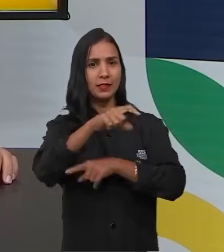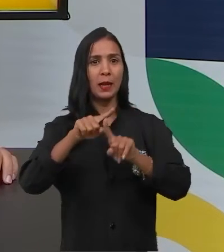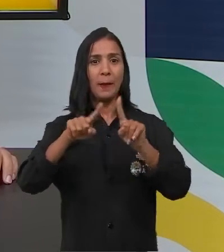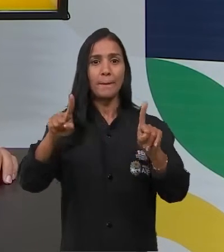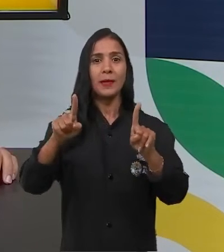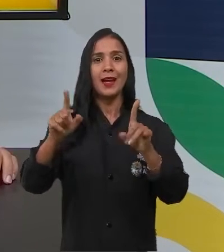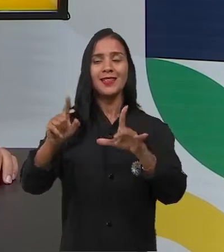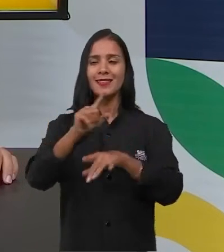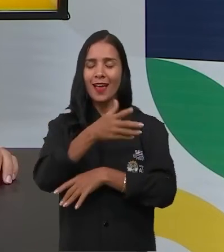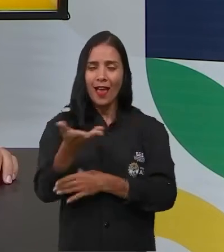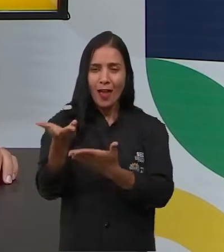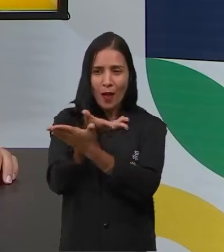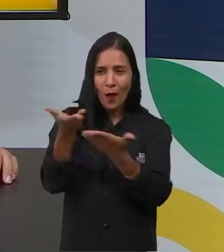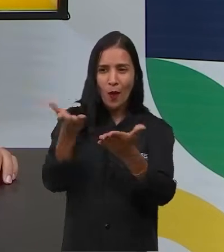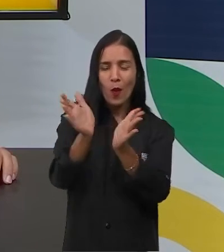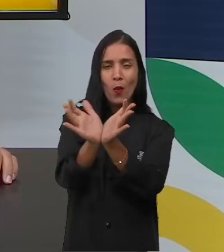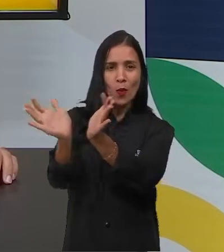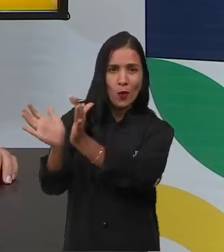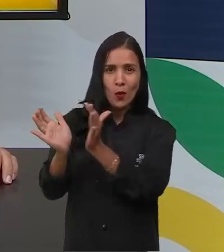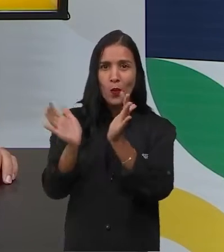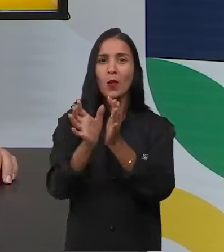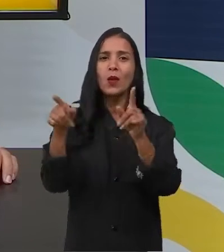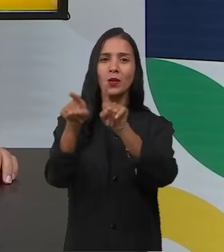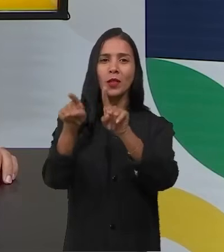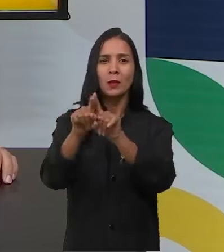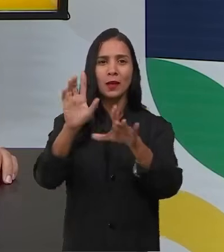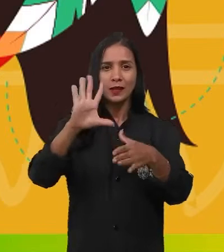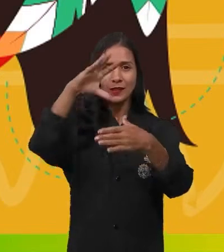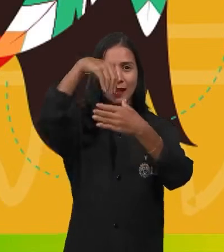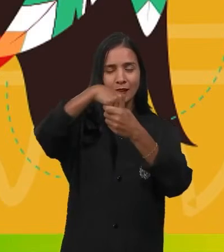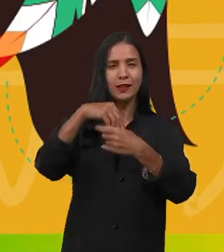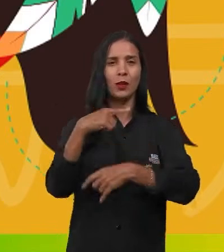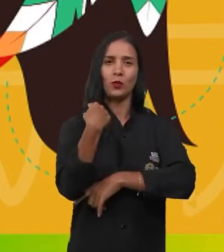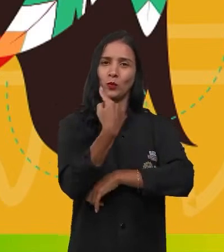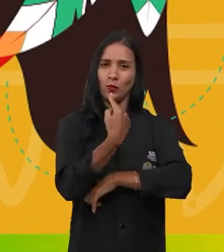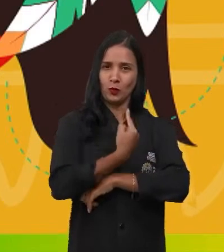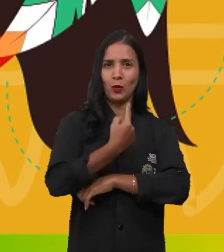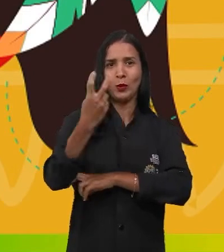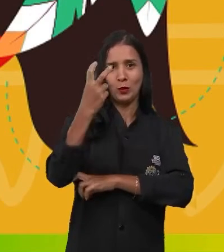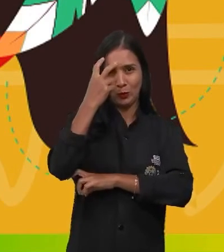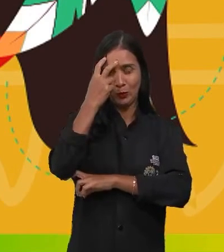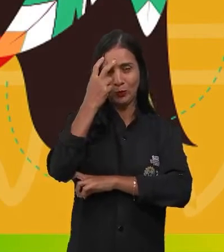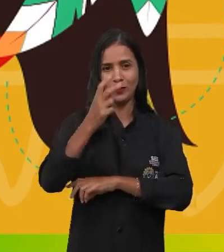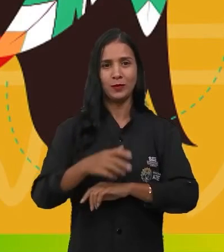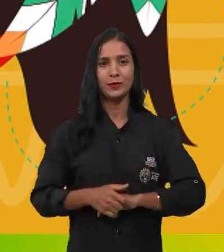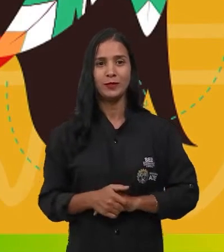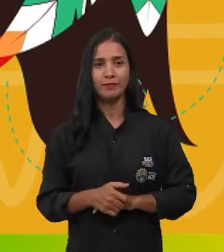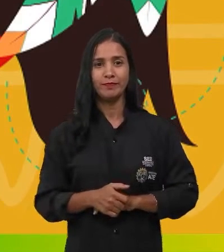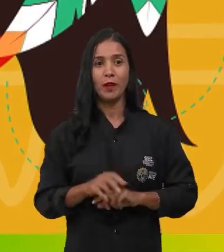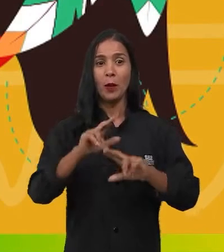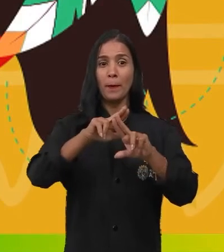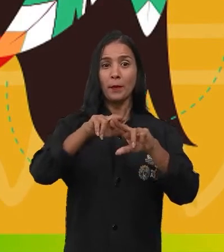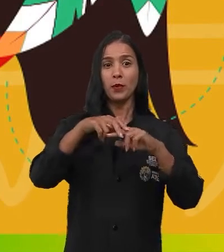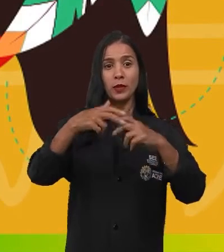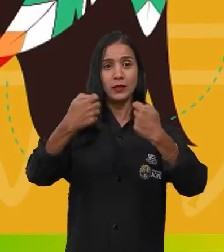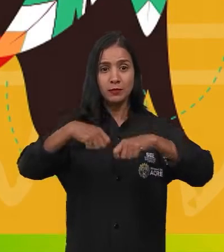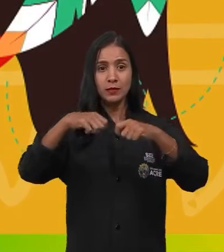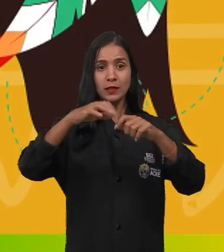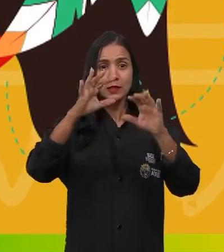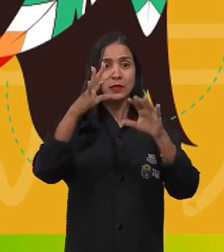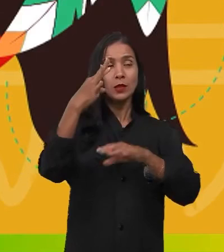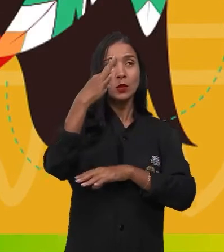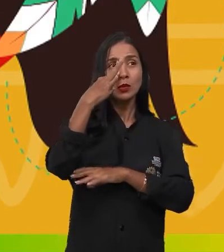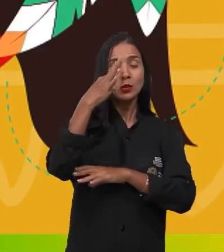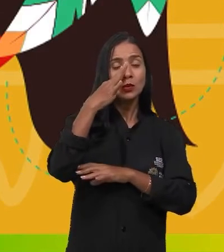faz parte, ela é um patrimônio, ela é nossa. Ponto. E seguindo, avançando. Apreciar essas manifestações é compreender